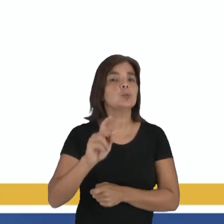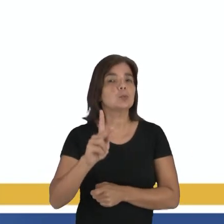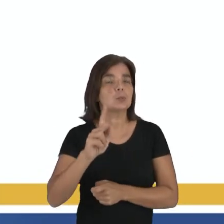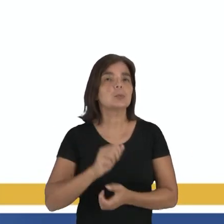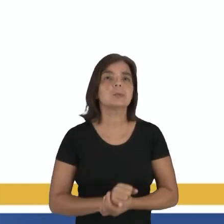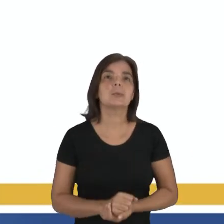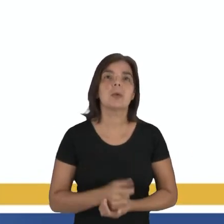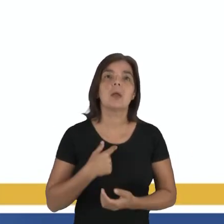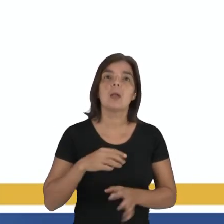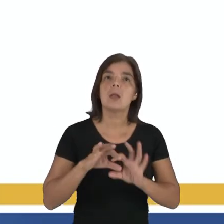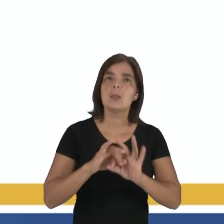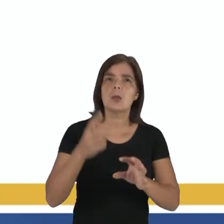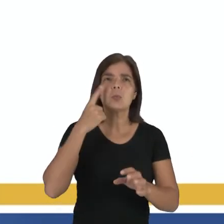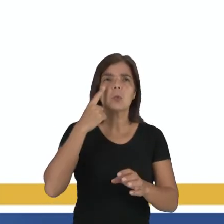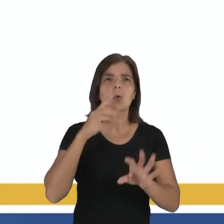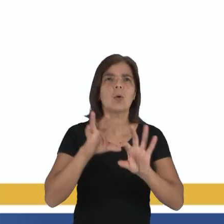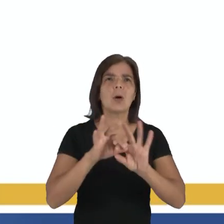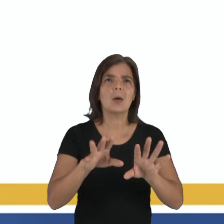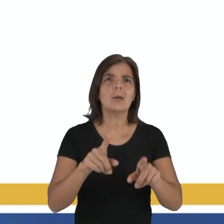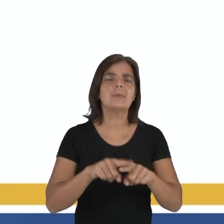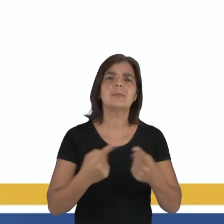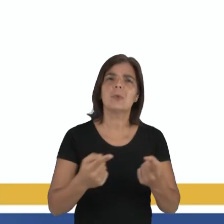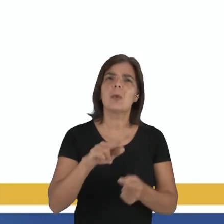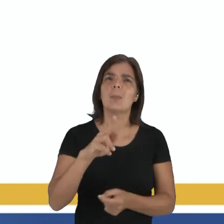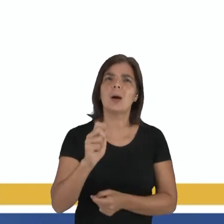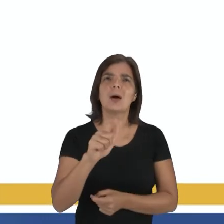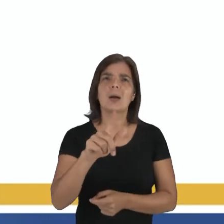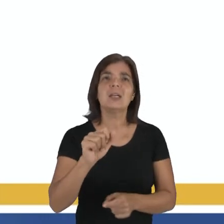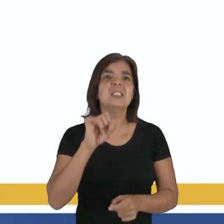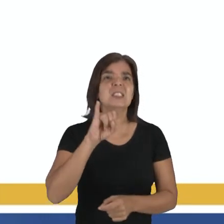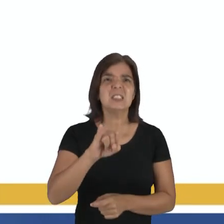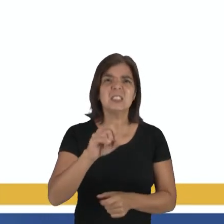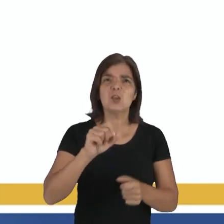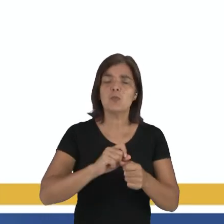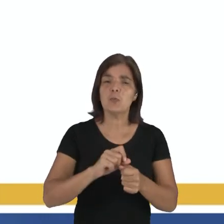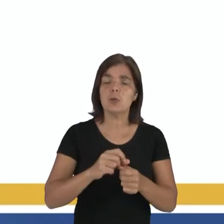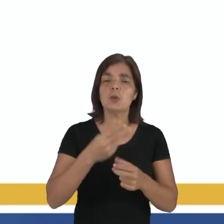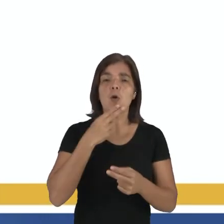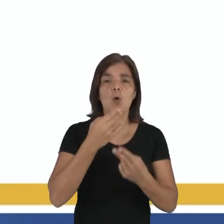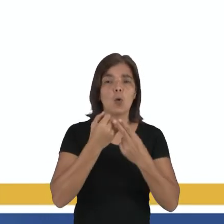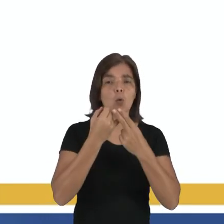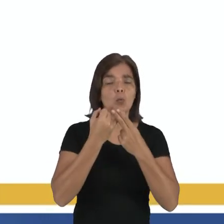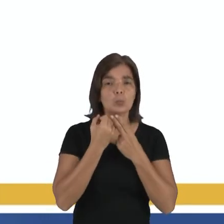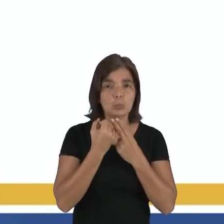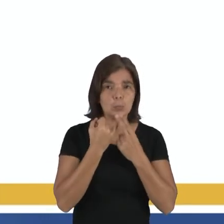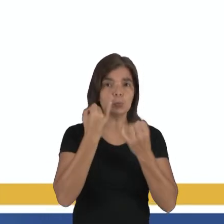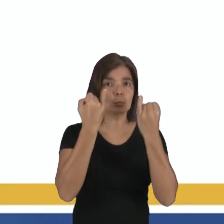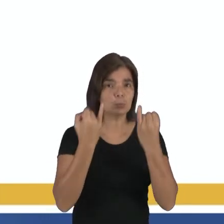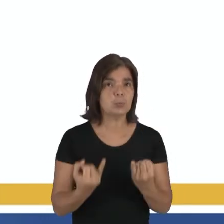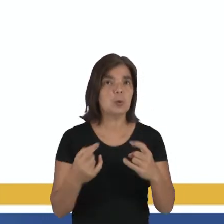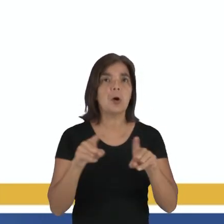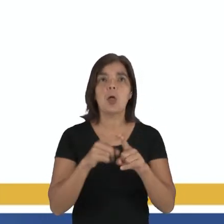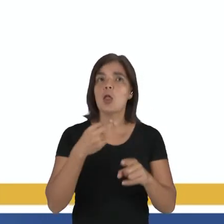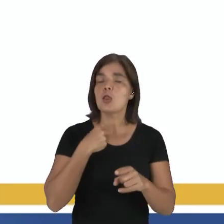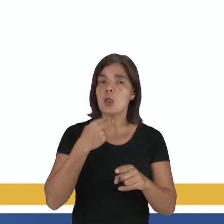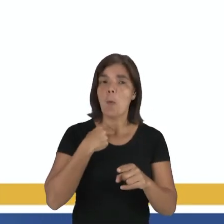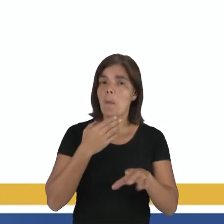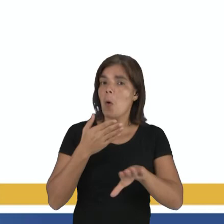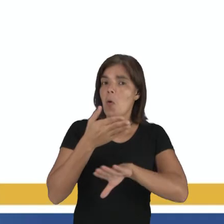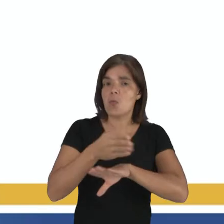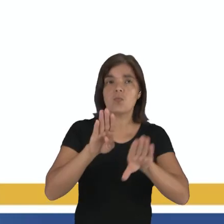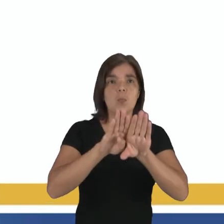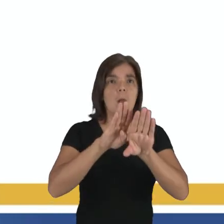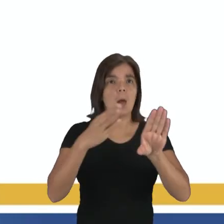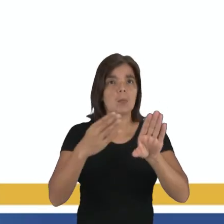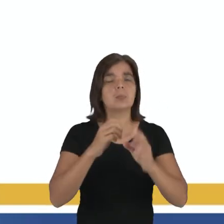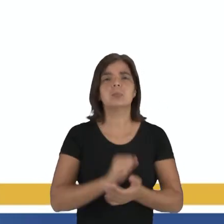Zuki. Deixe-me colocar desta forma, Agar. Se não fizer uma dieta logo, não poderá passar pela porta da sua